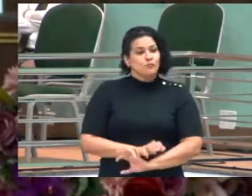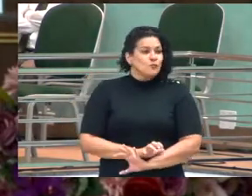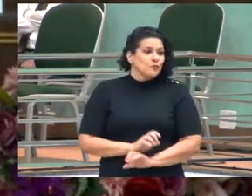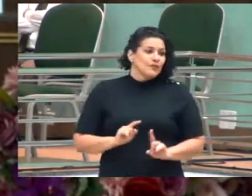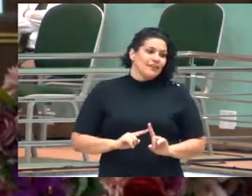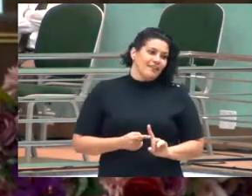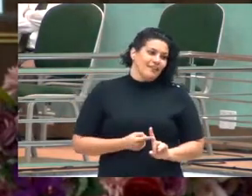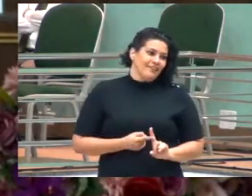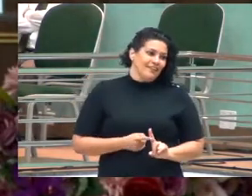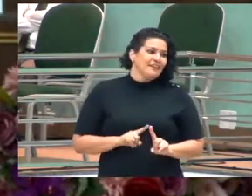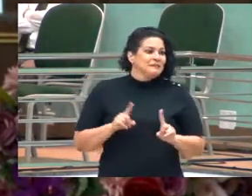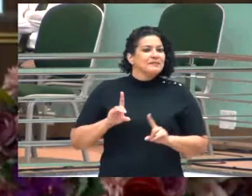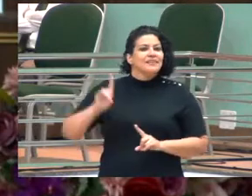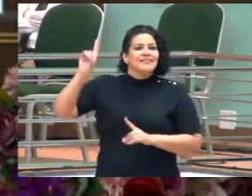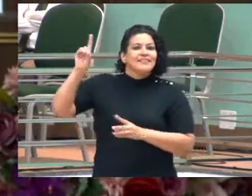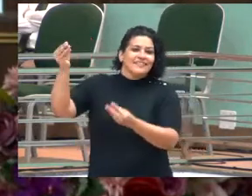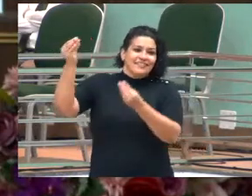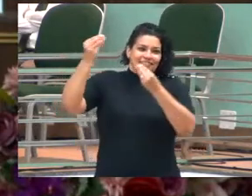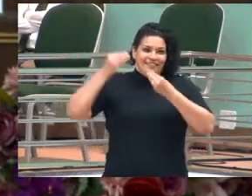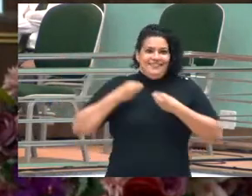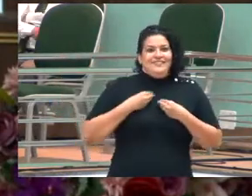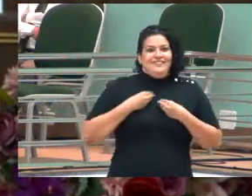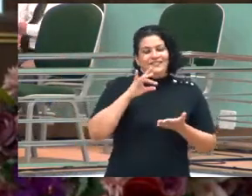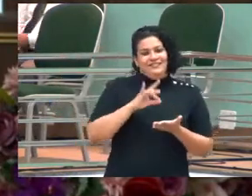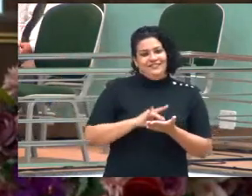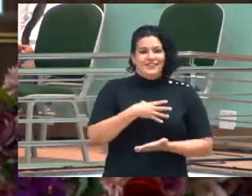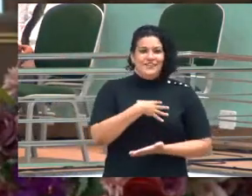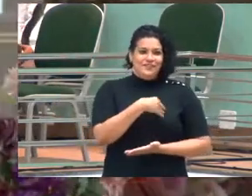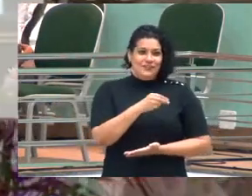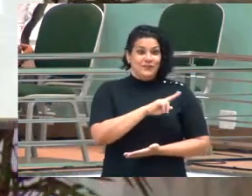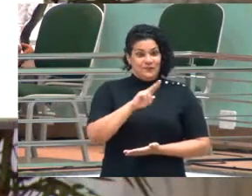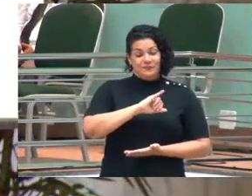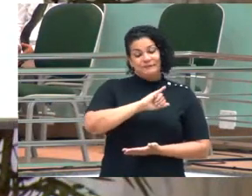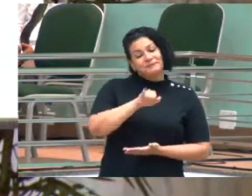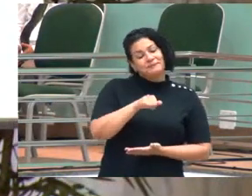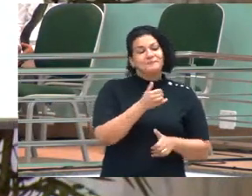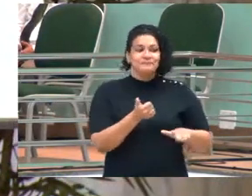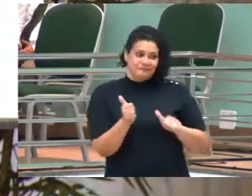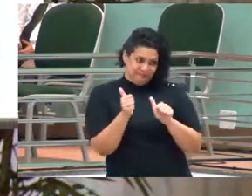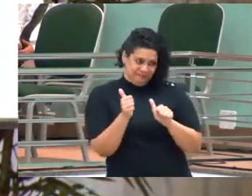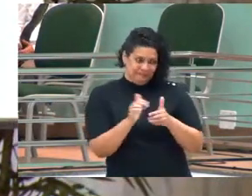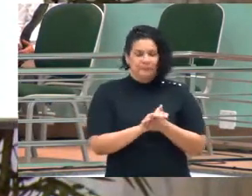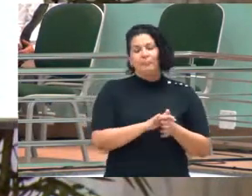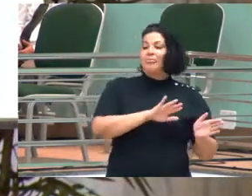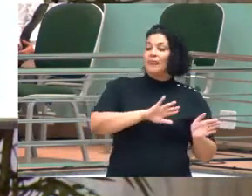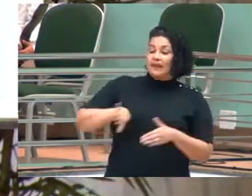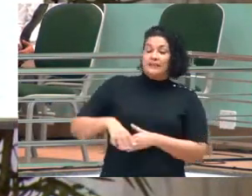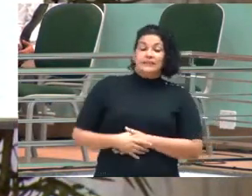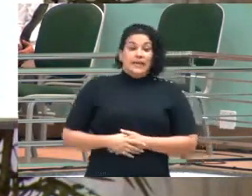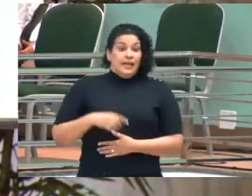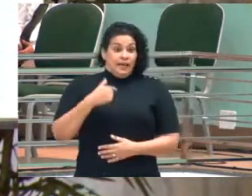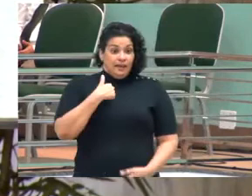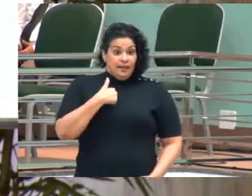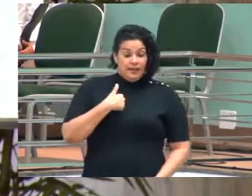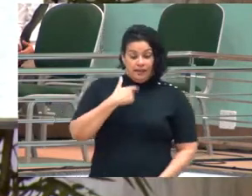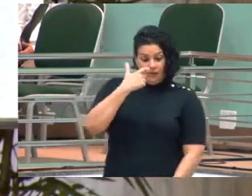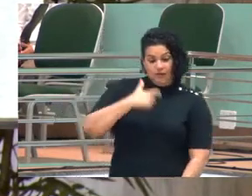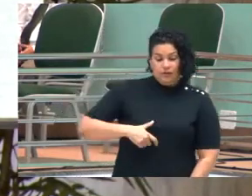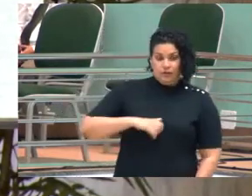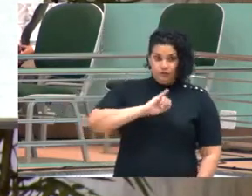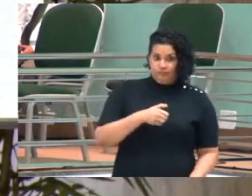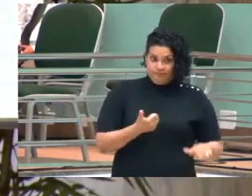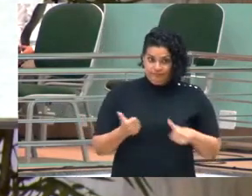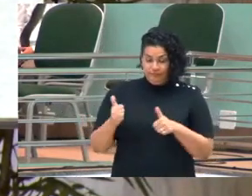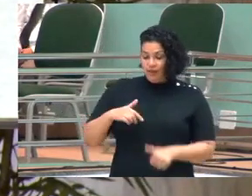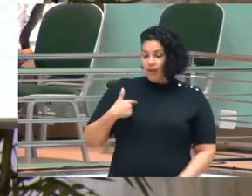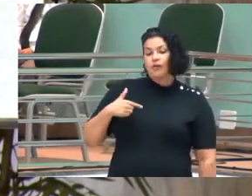Eu cresci. Aprendi tudo sobre a lei. Aprendi tudo sobre a lei